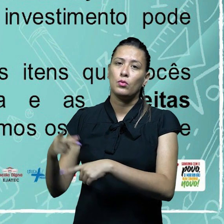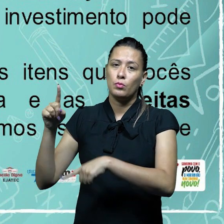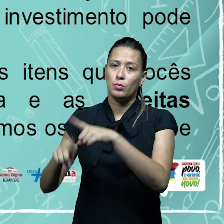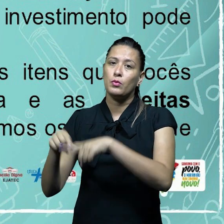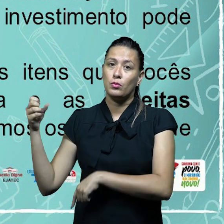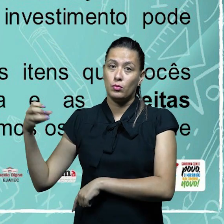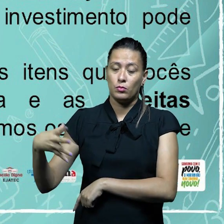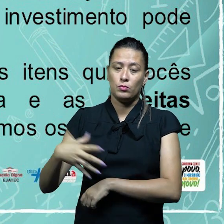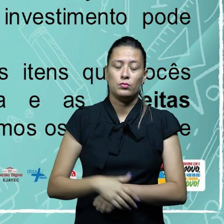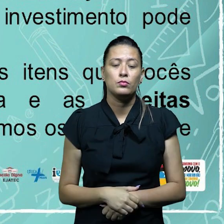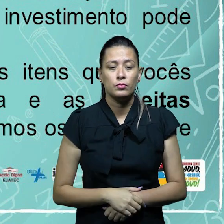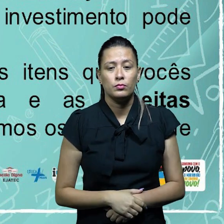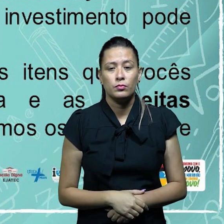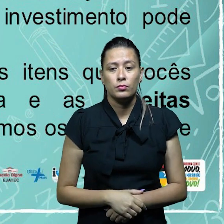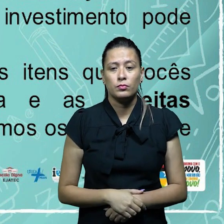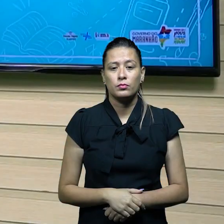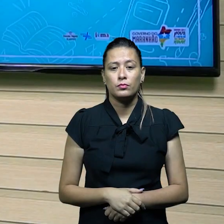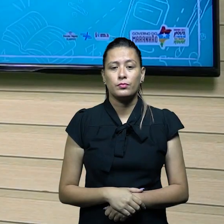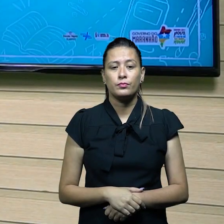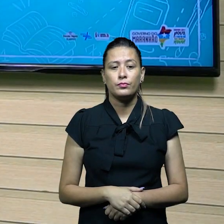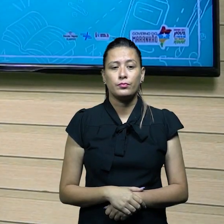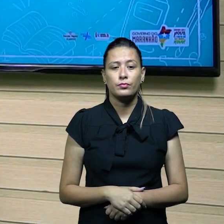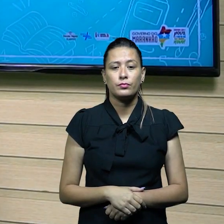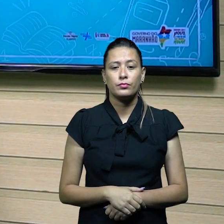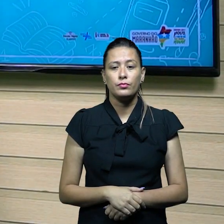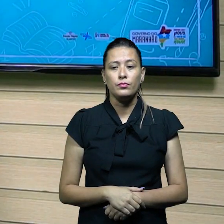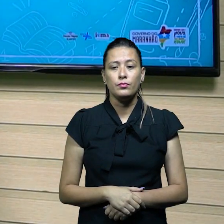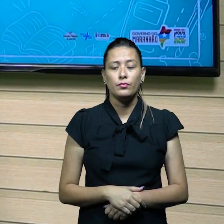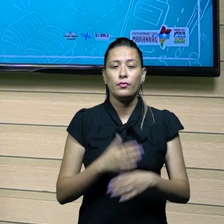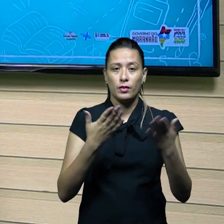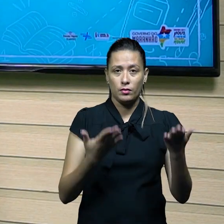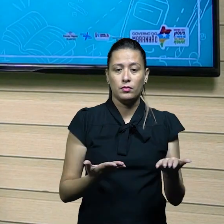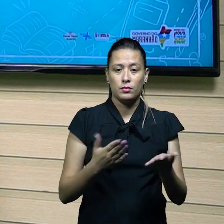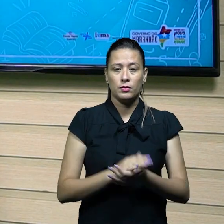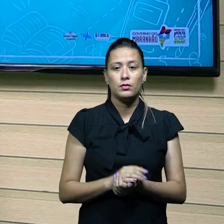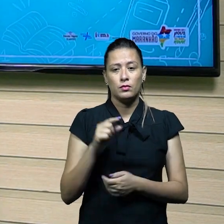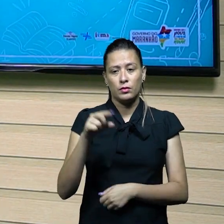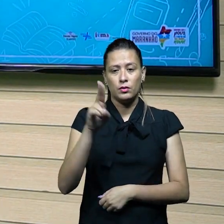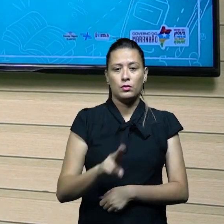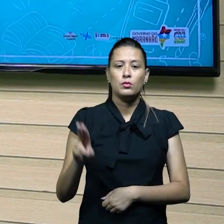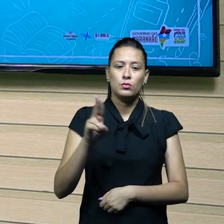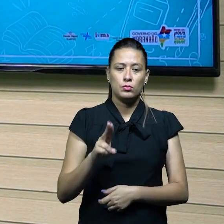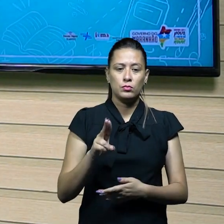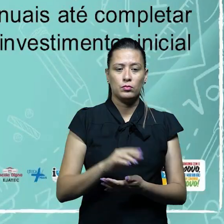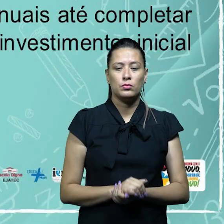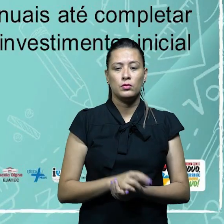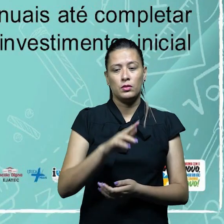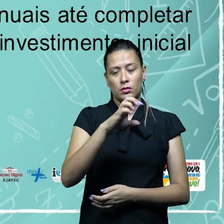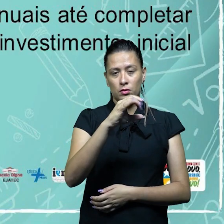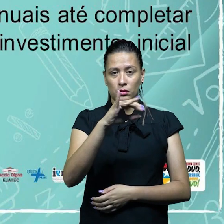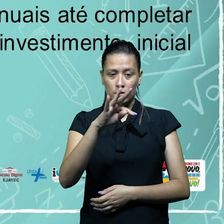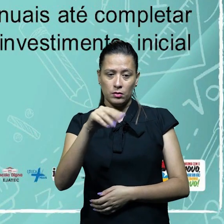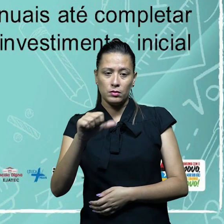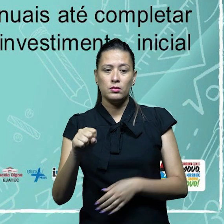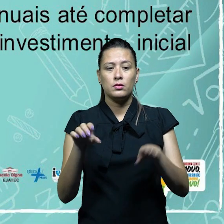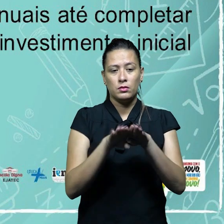precisamos, ok? Vamos analisar daqui para frente, pessoal. No caso da Júlia, o que são essas receitas incrementais? Quais são elas que ela vai utilizar? As